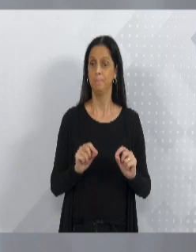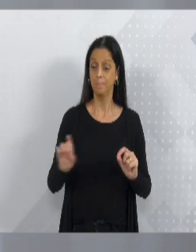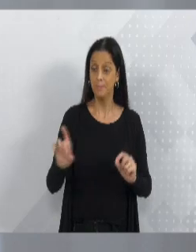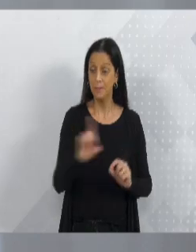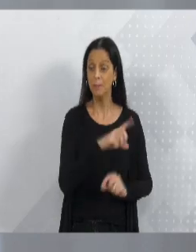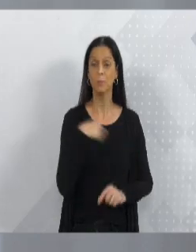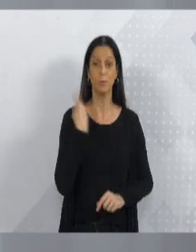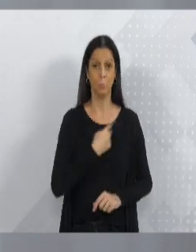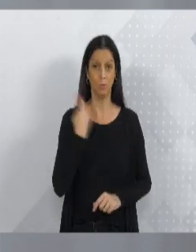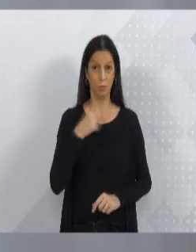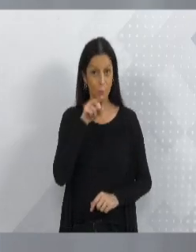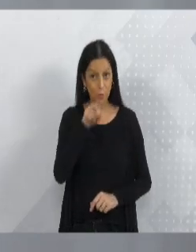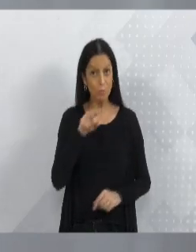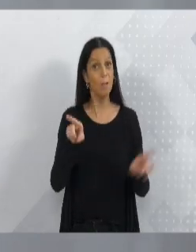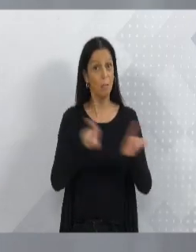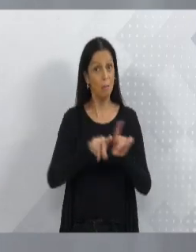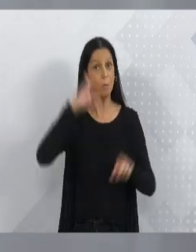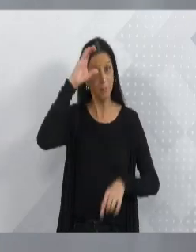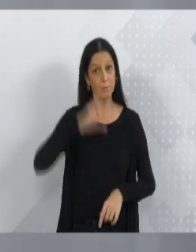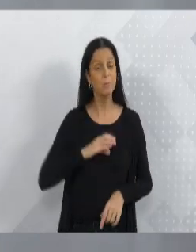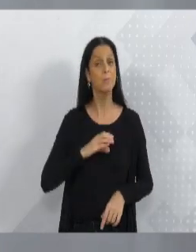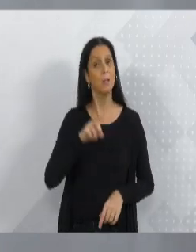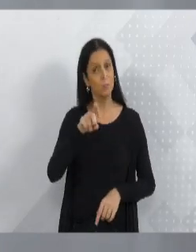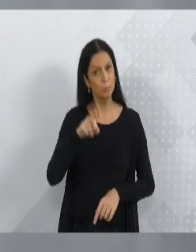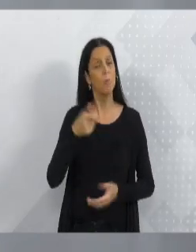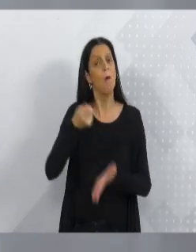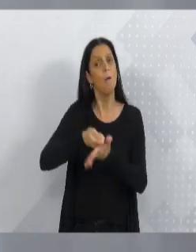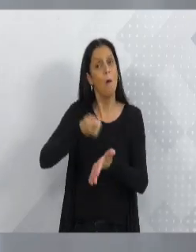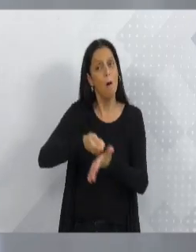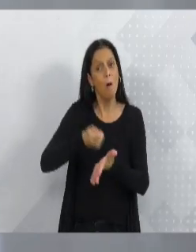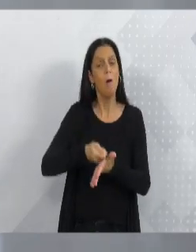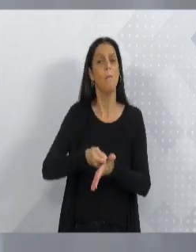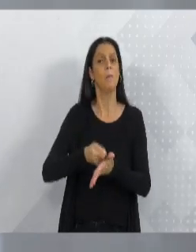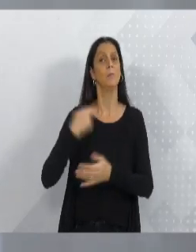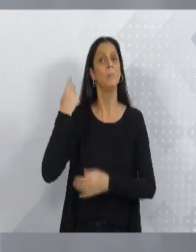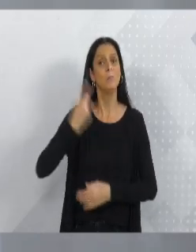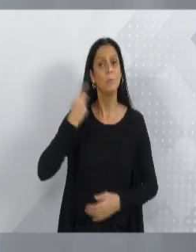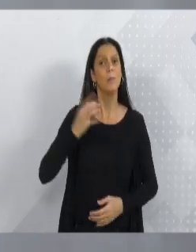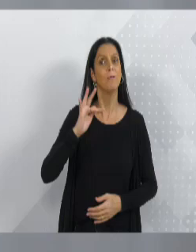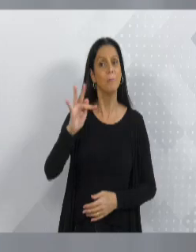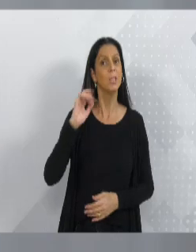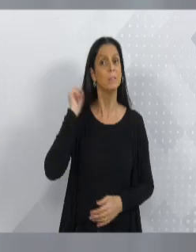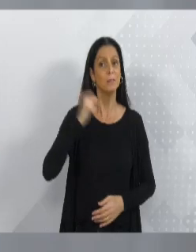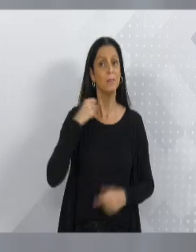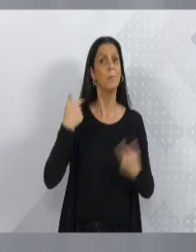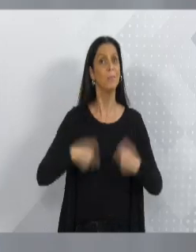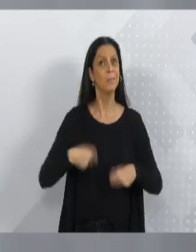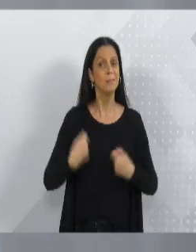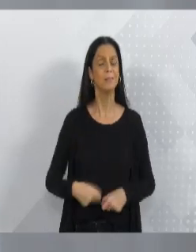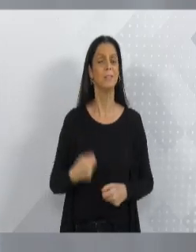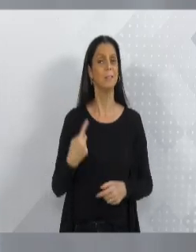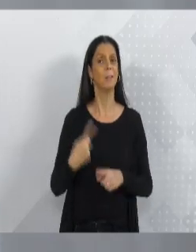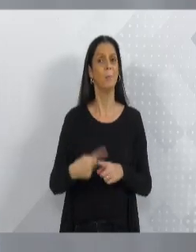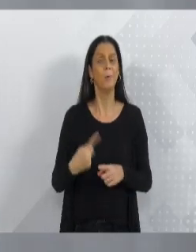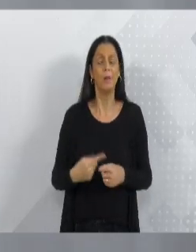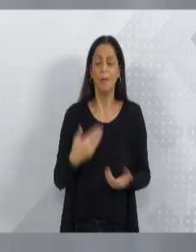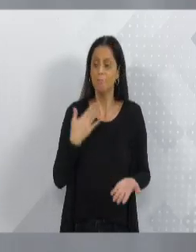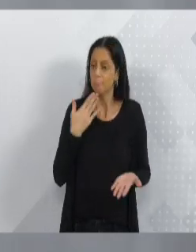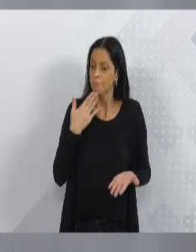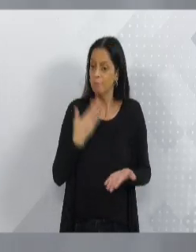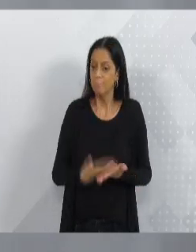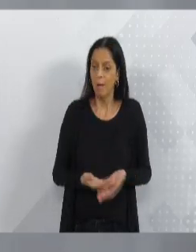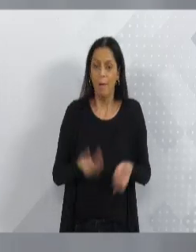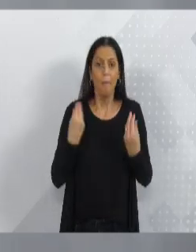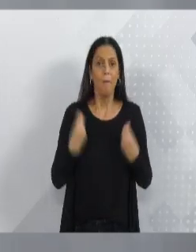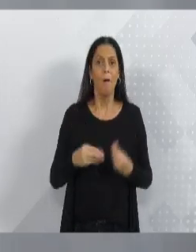vereadores, e de você, cidadão, cobrar dos nossos nobres deputados e senadores. Porque é impressionante, prometem um